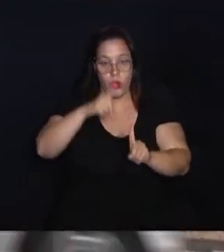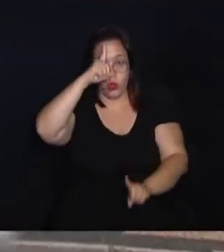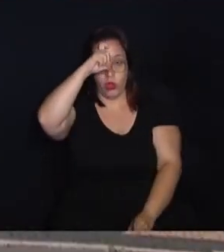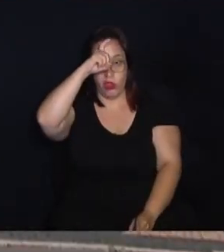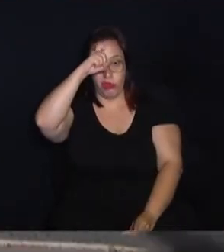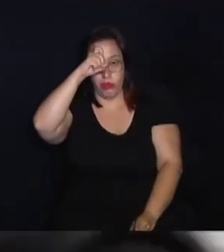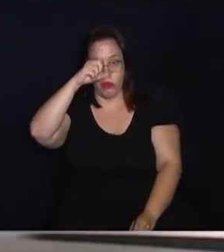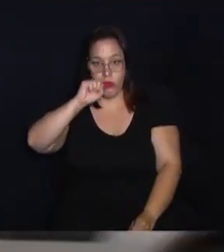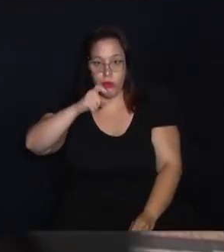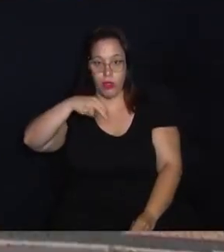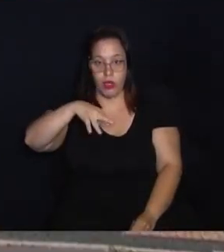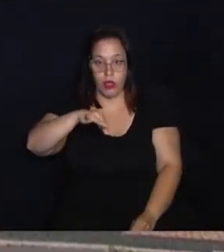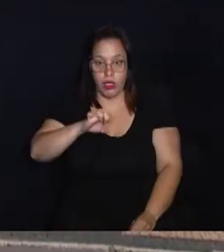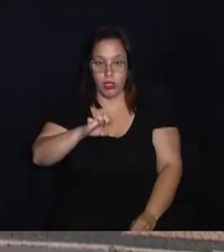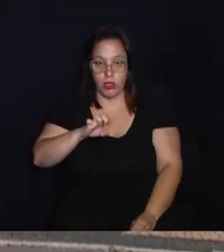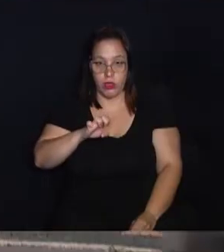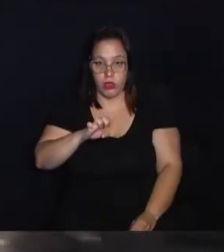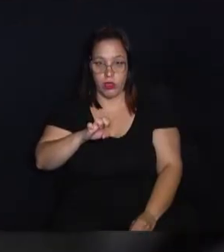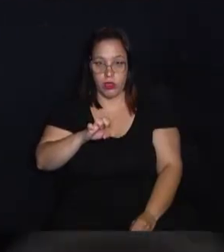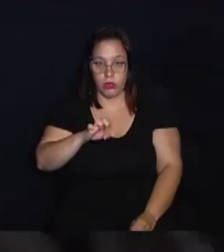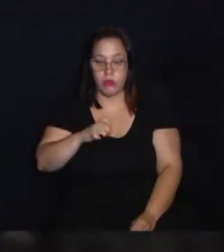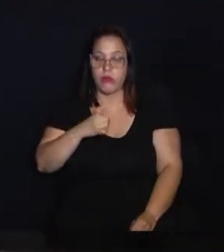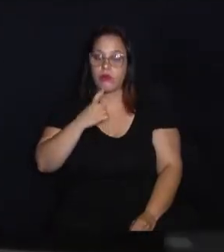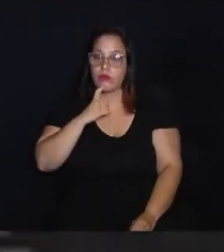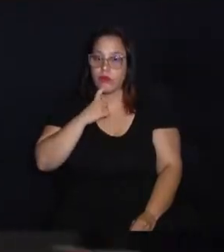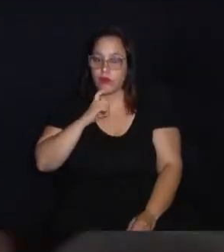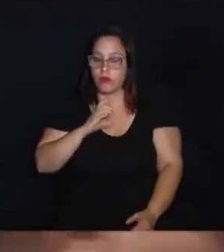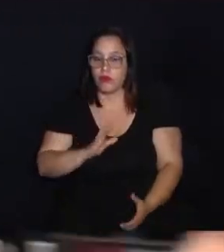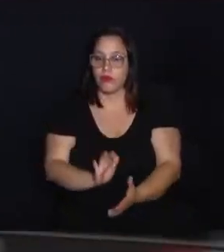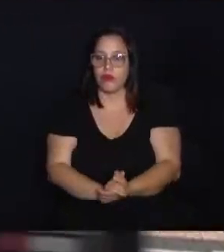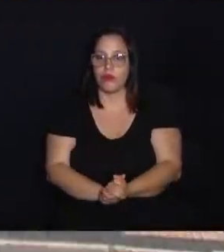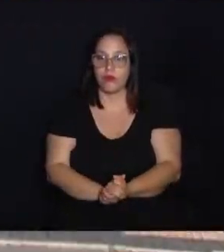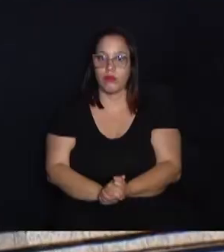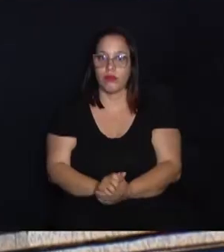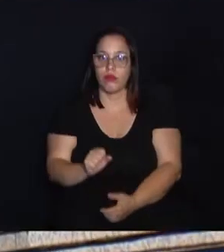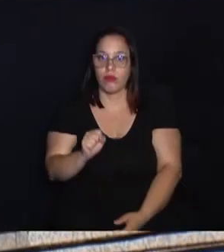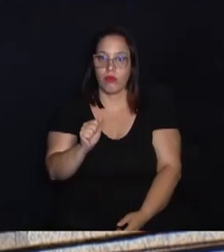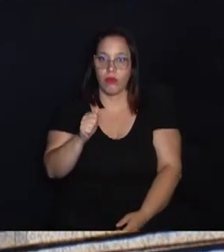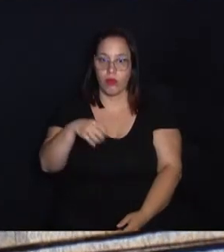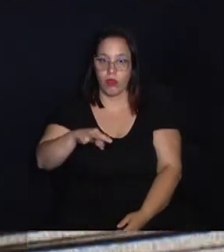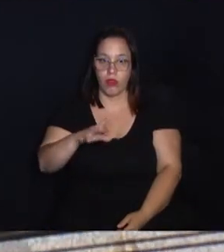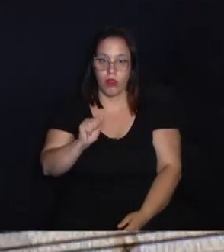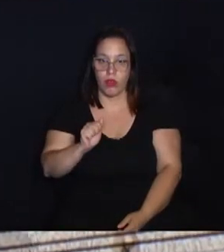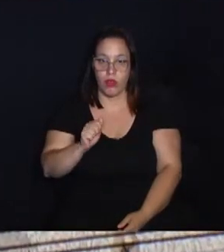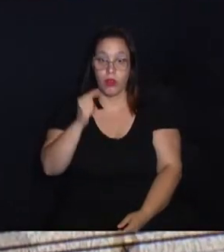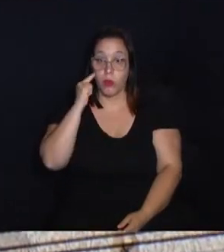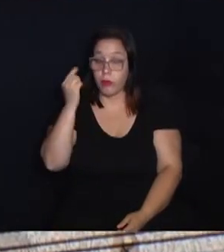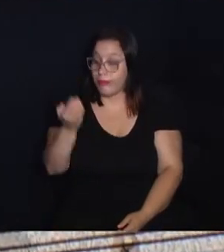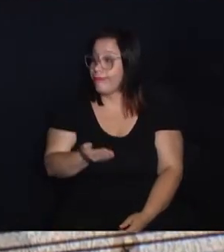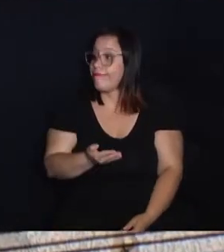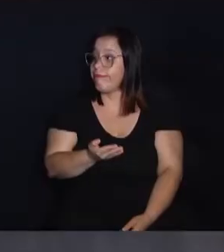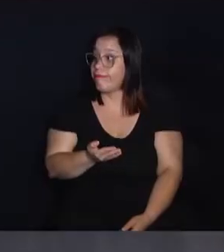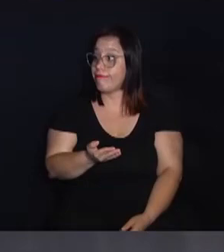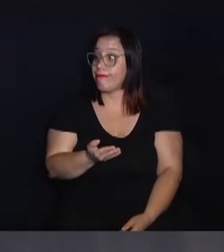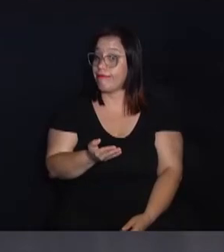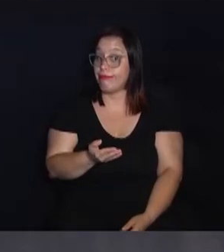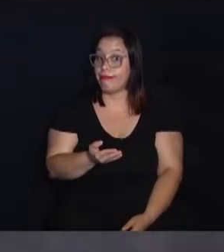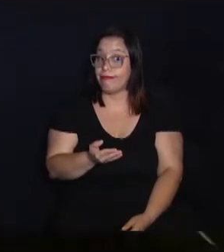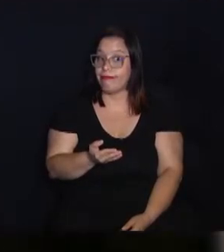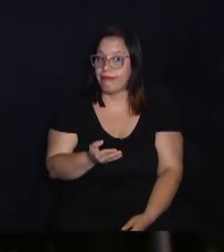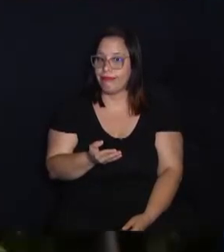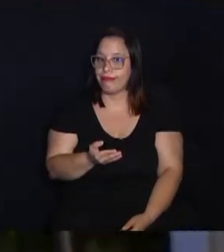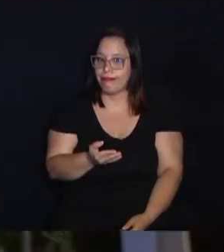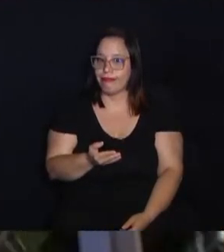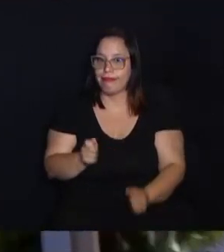a Irmandade de Misericórdia de Campinas, Santa Casa e a Fundação Penido Bournier, que está entre